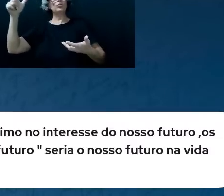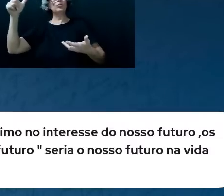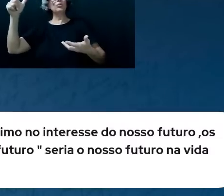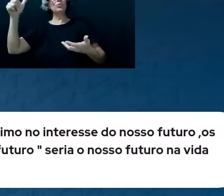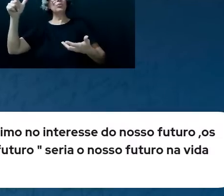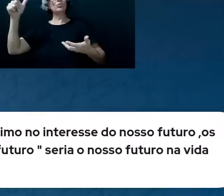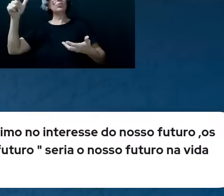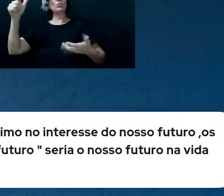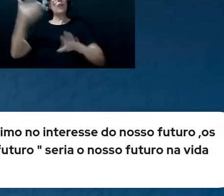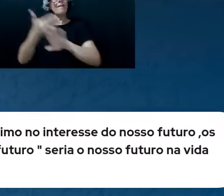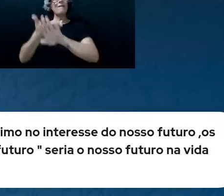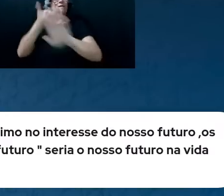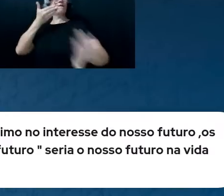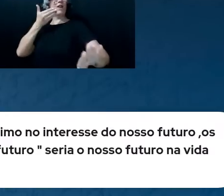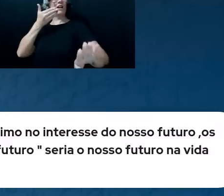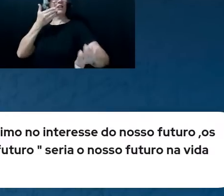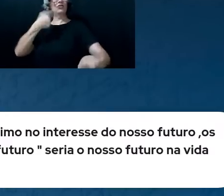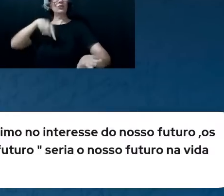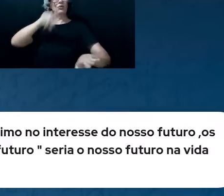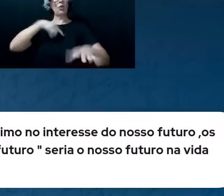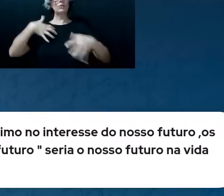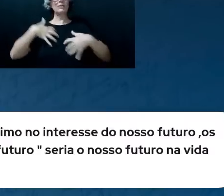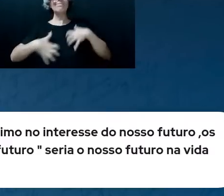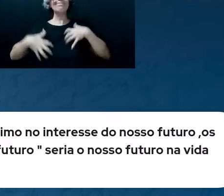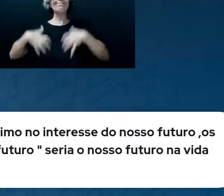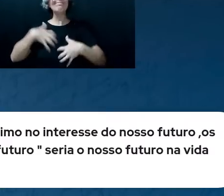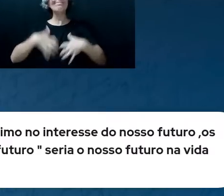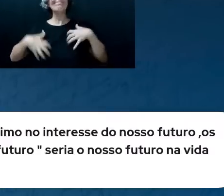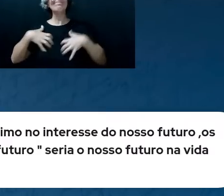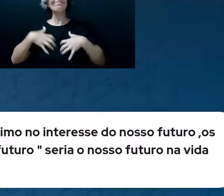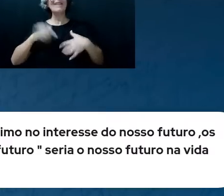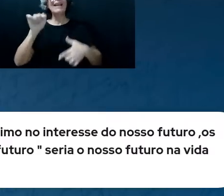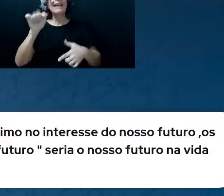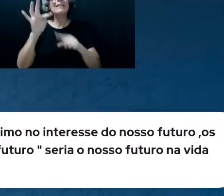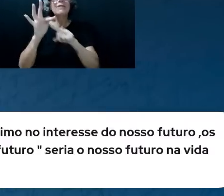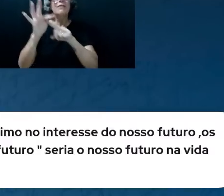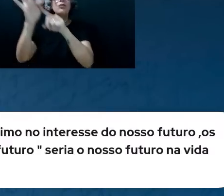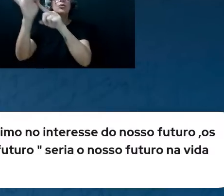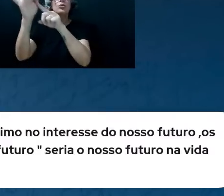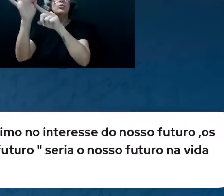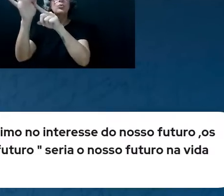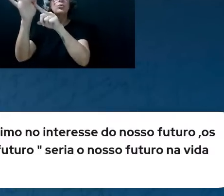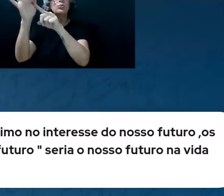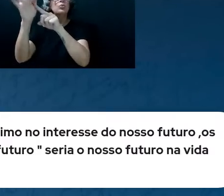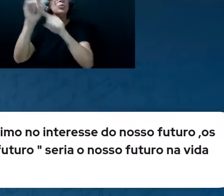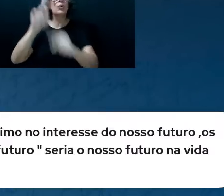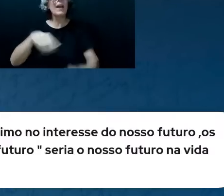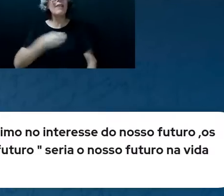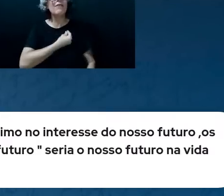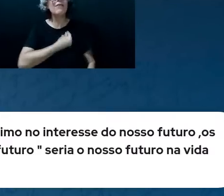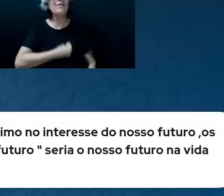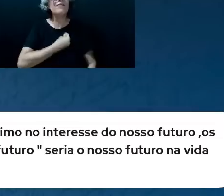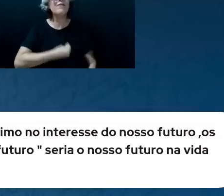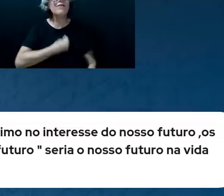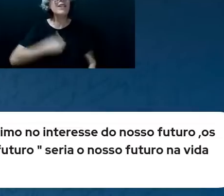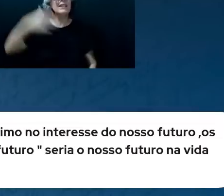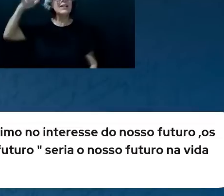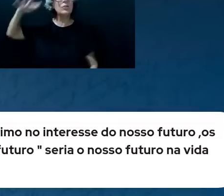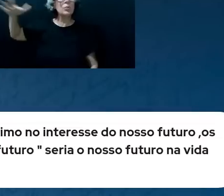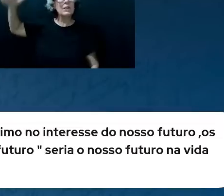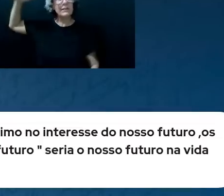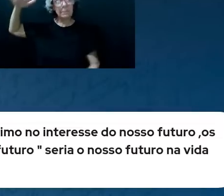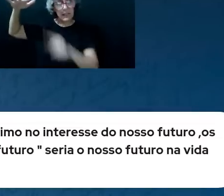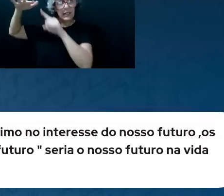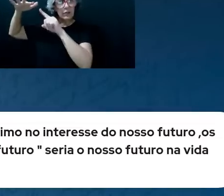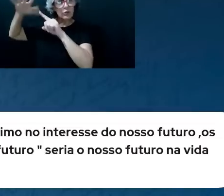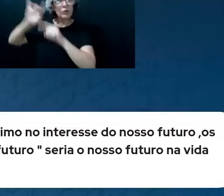futuro. Seria o futuro na vida espiritual? É só no seu comentário aí da resposta dos amigos espirituais, só